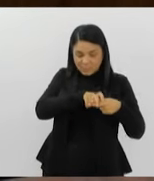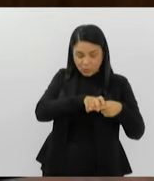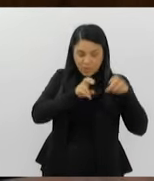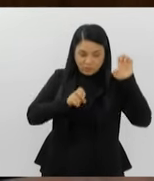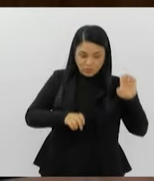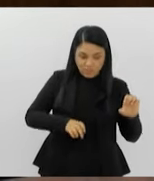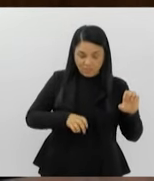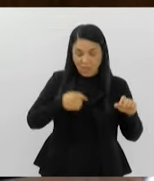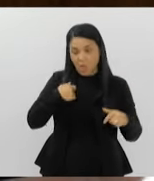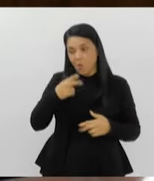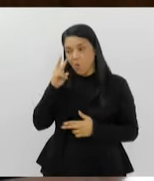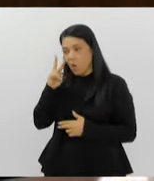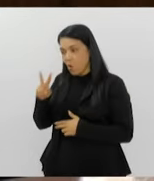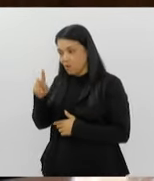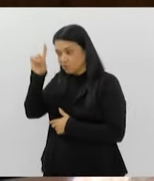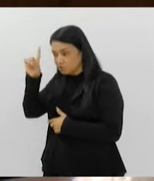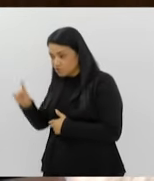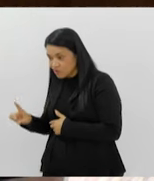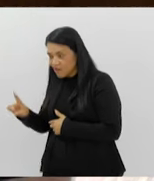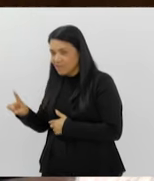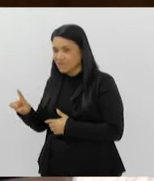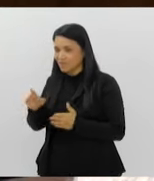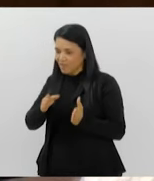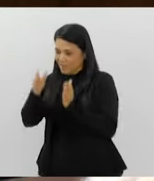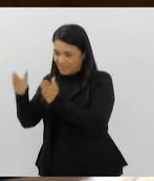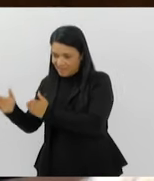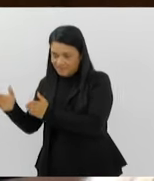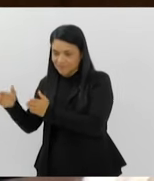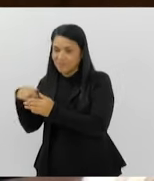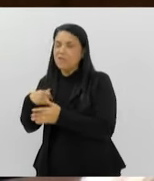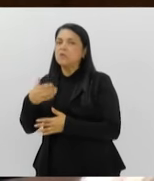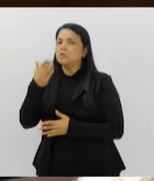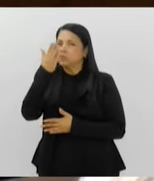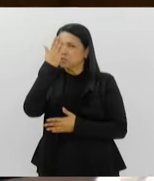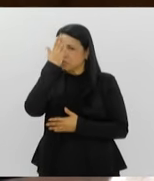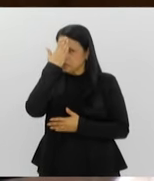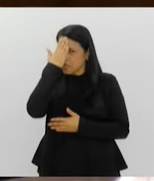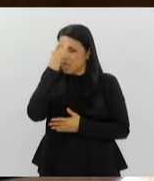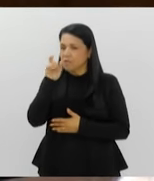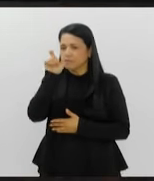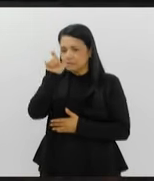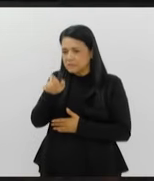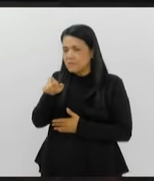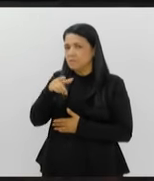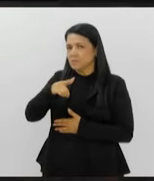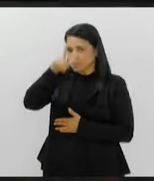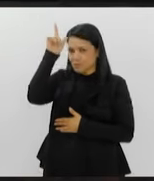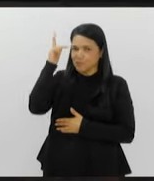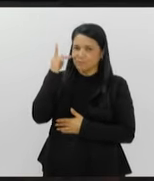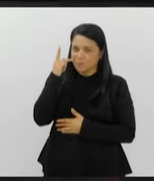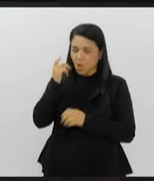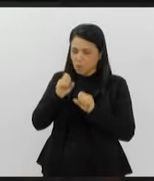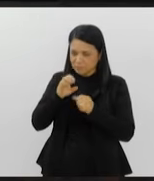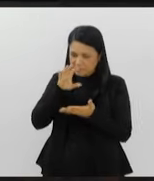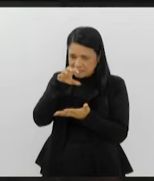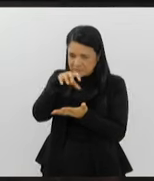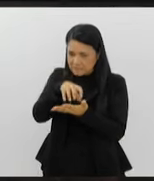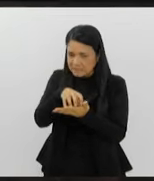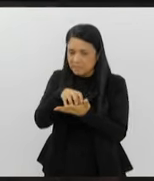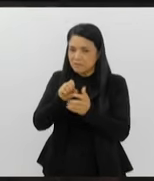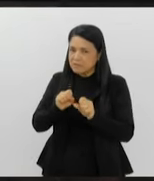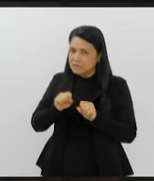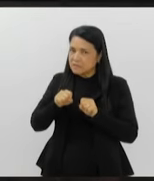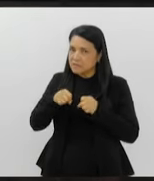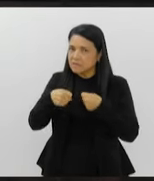direita, aqui sentado, apesar de saber que Vossa Excelência é centrado e defensor e